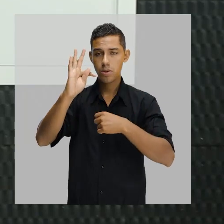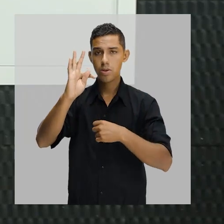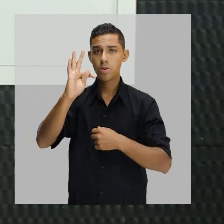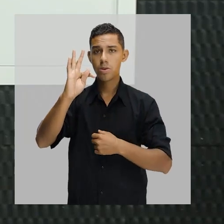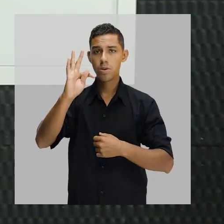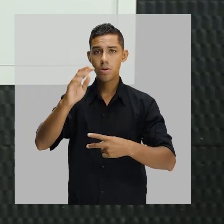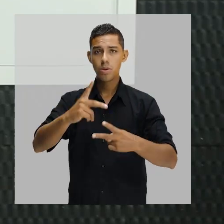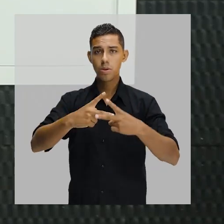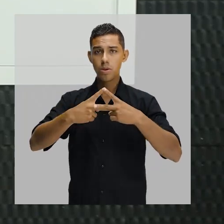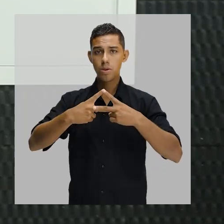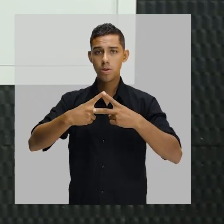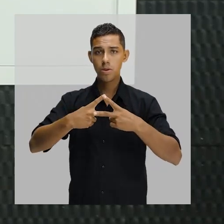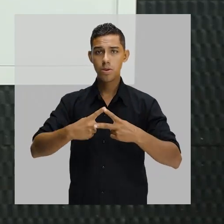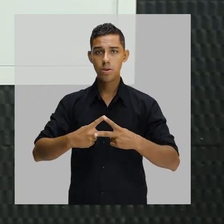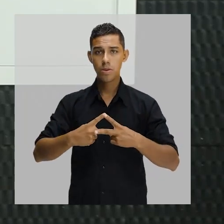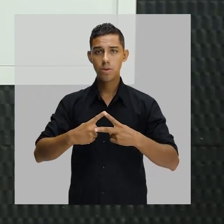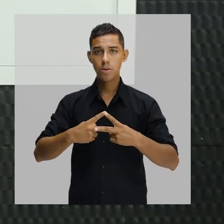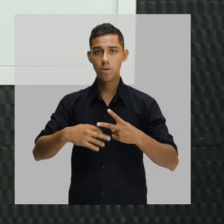é uma semana,